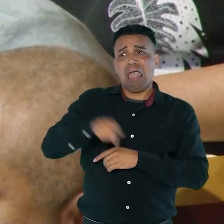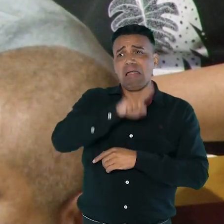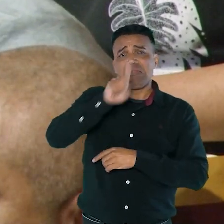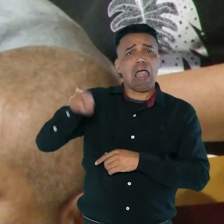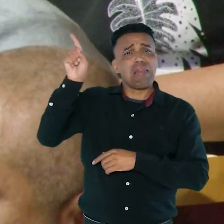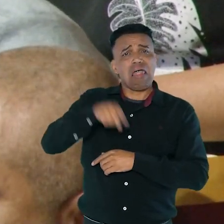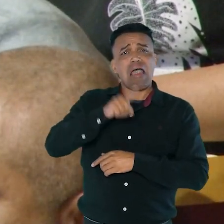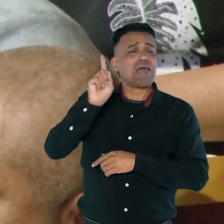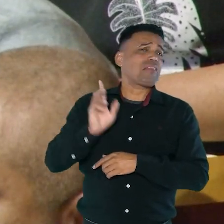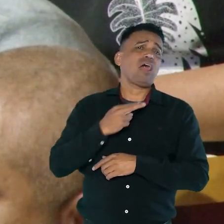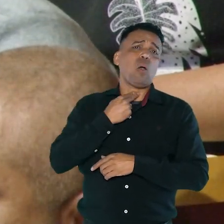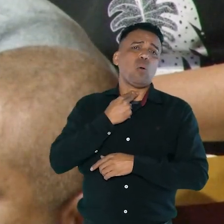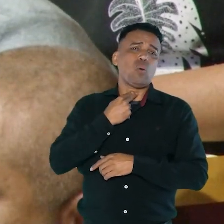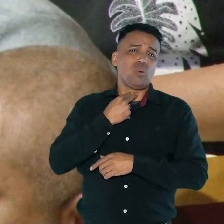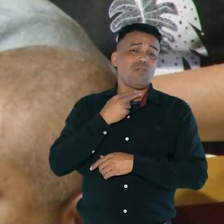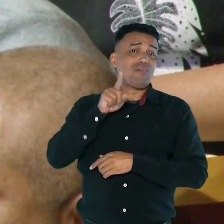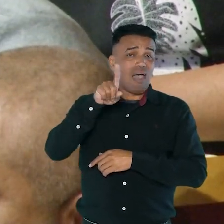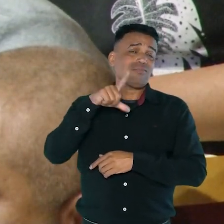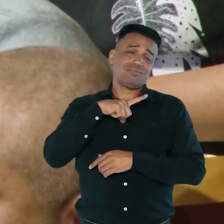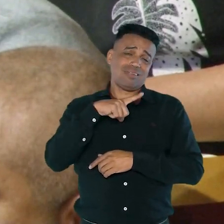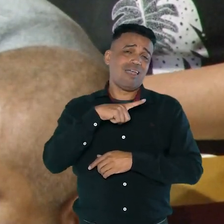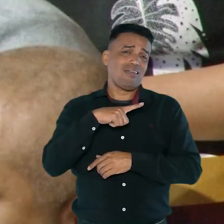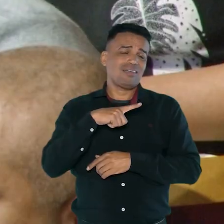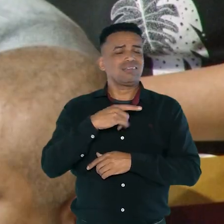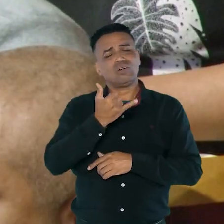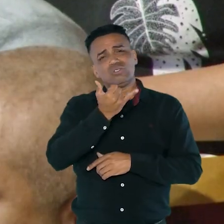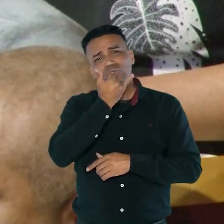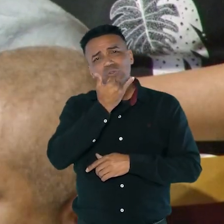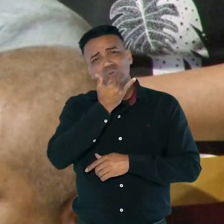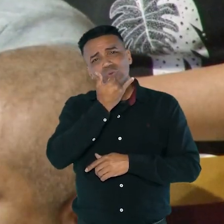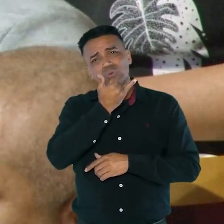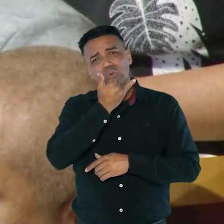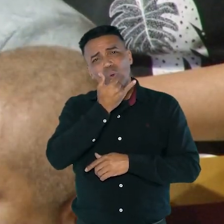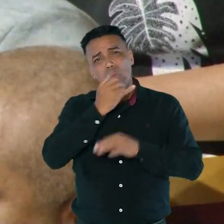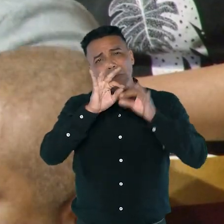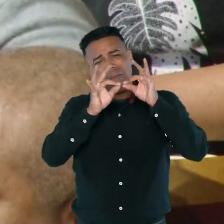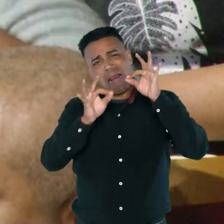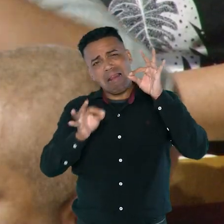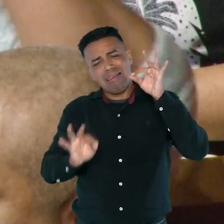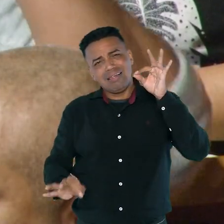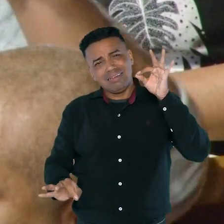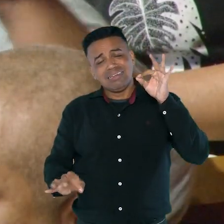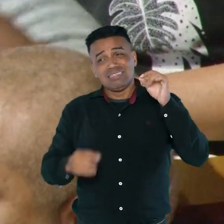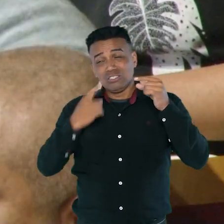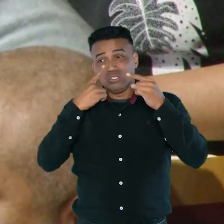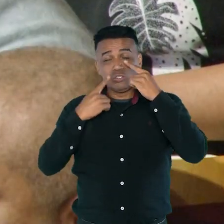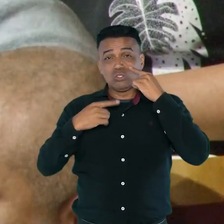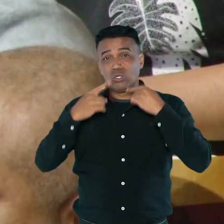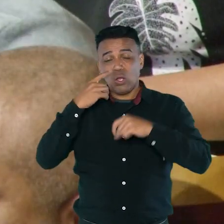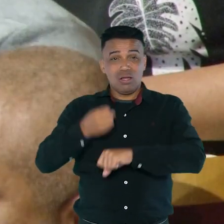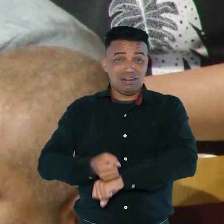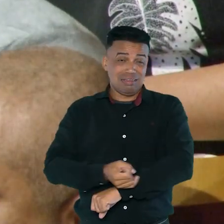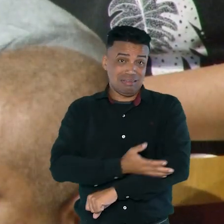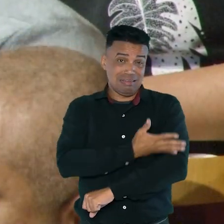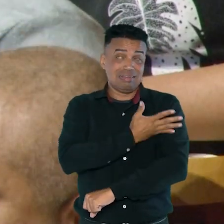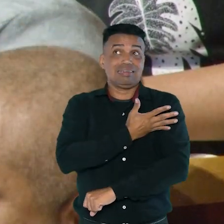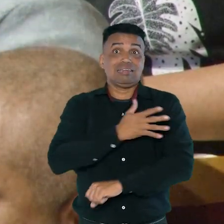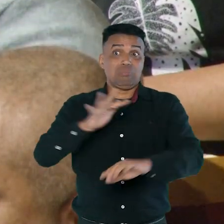tem lá. Então, desculpa a extensão e todo esse choro em